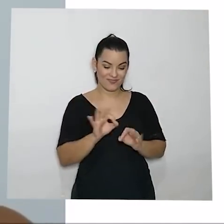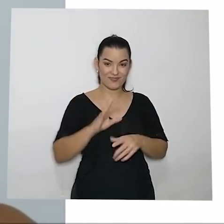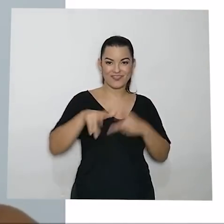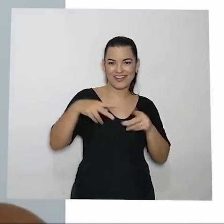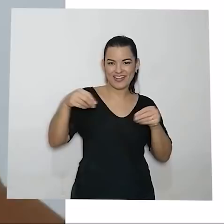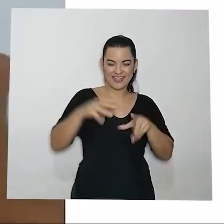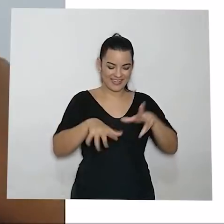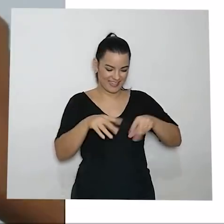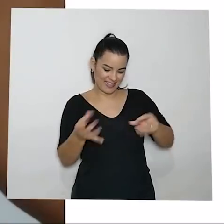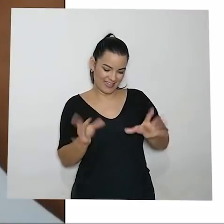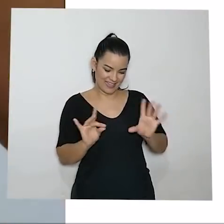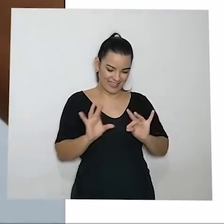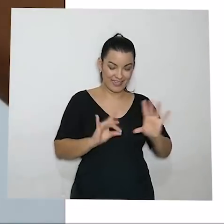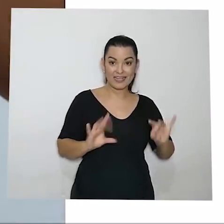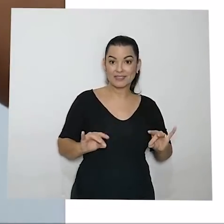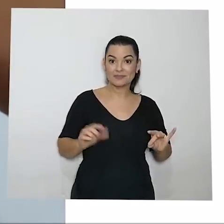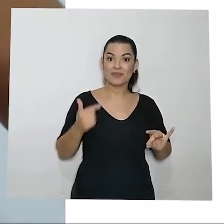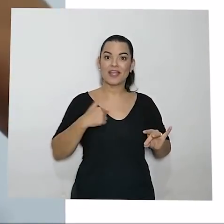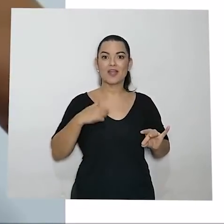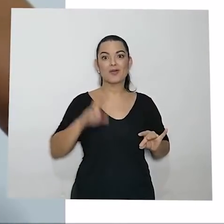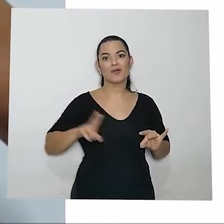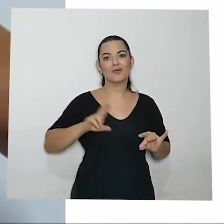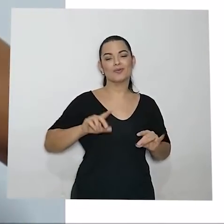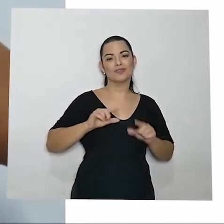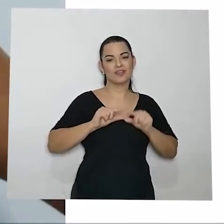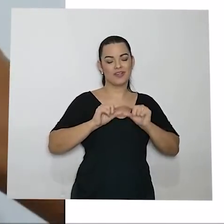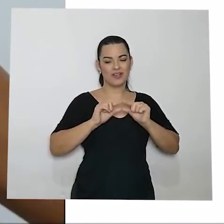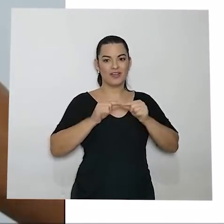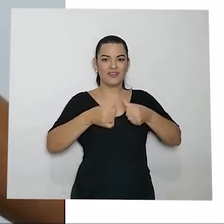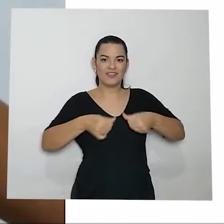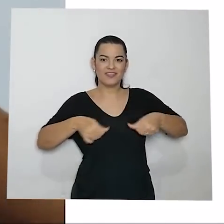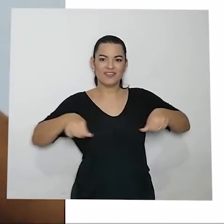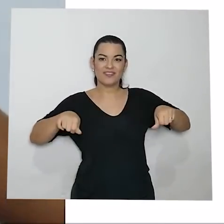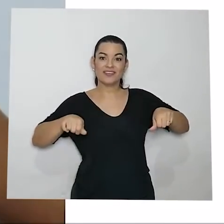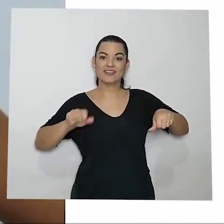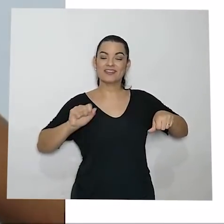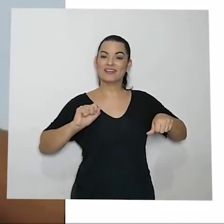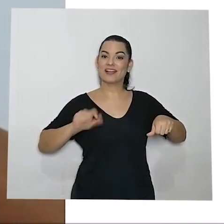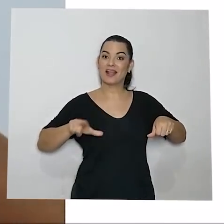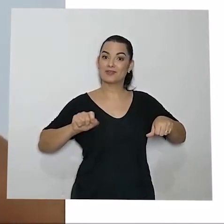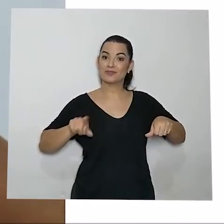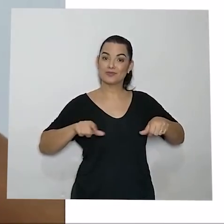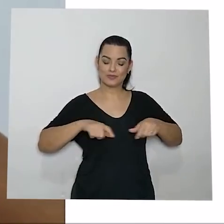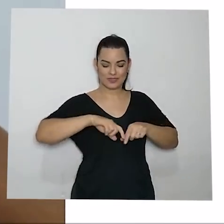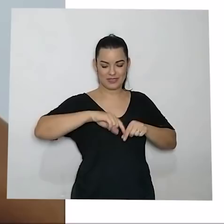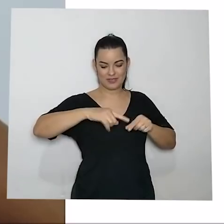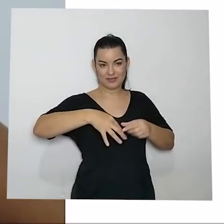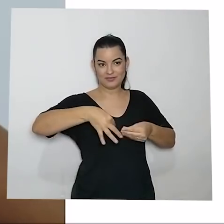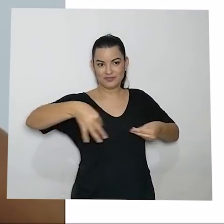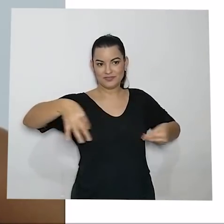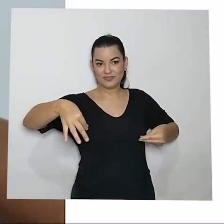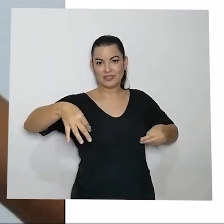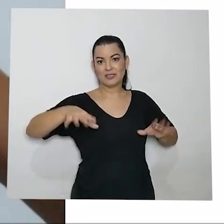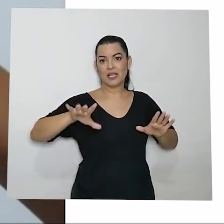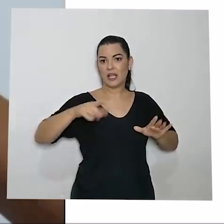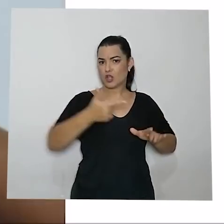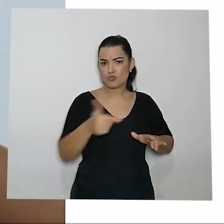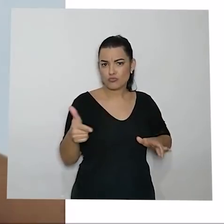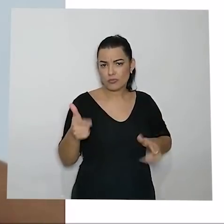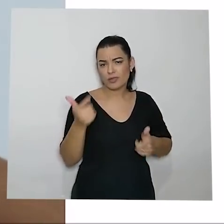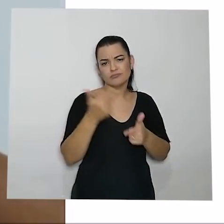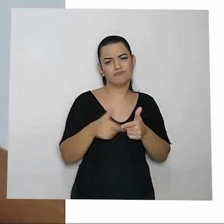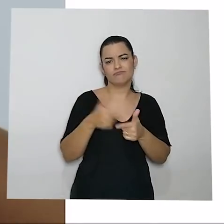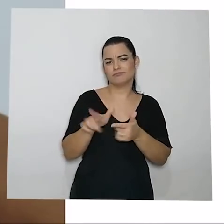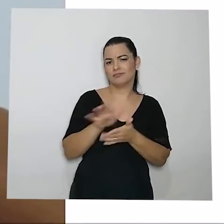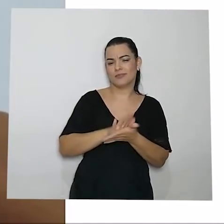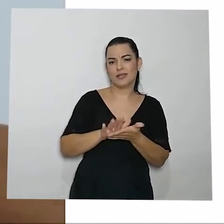enfeitar. O meu eu enfeitei com fita azul, mas se você não tem fita azul em casa, não tem problema,